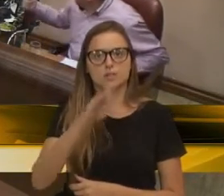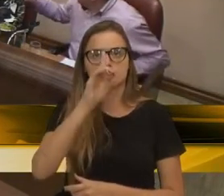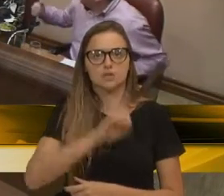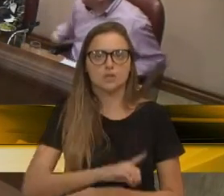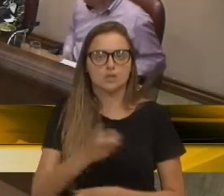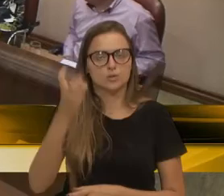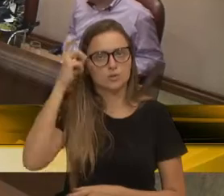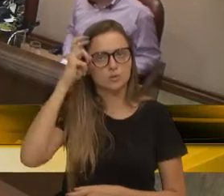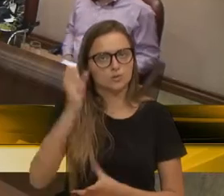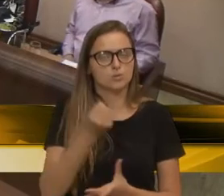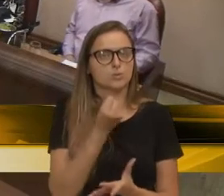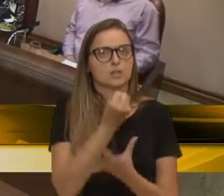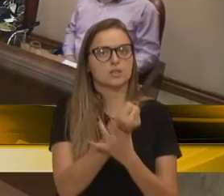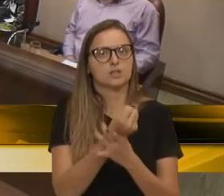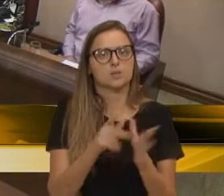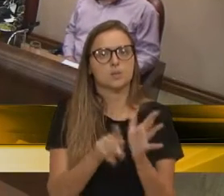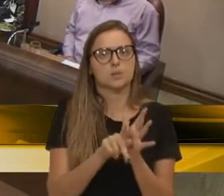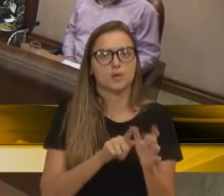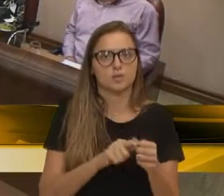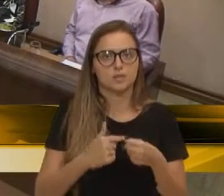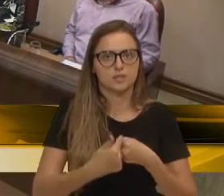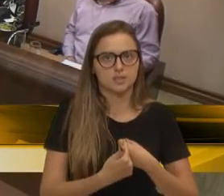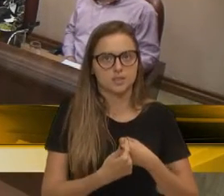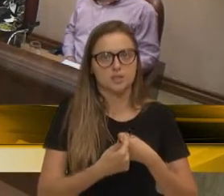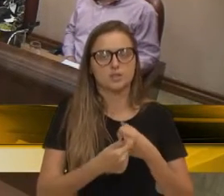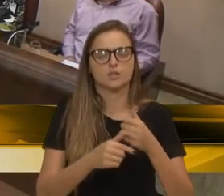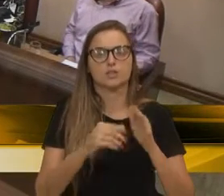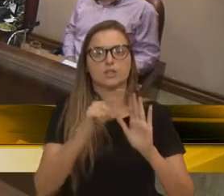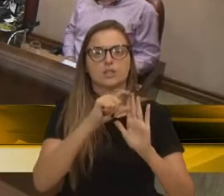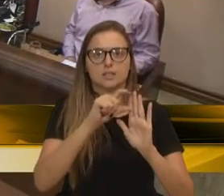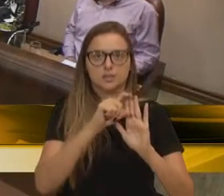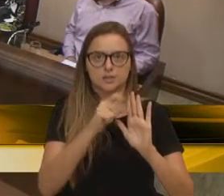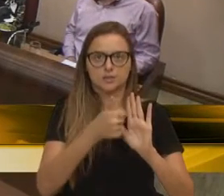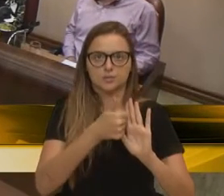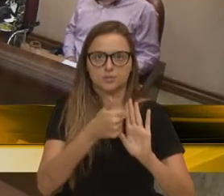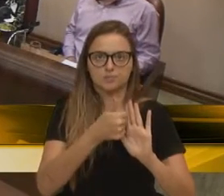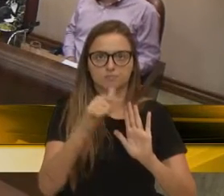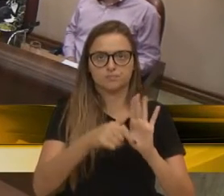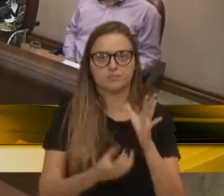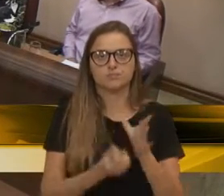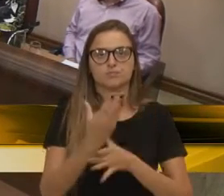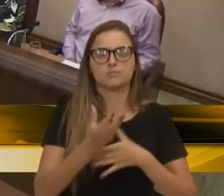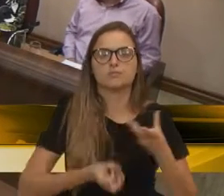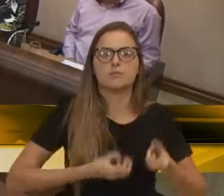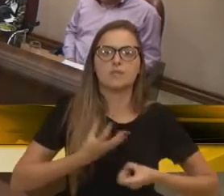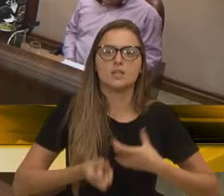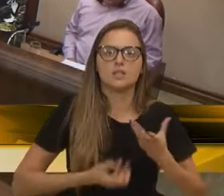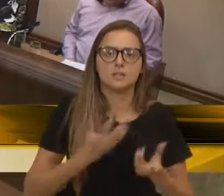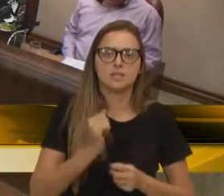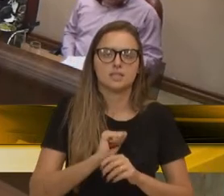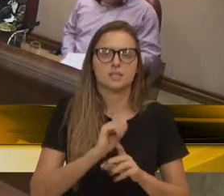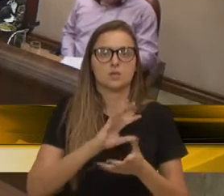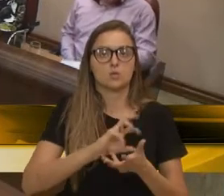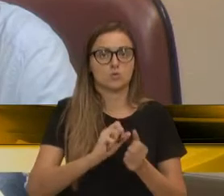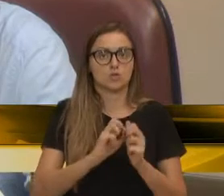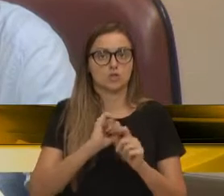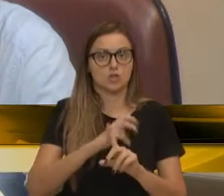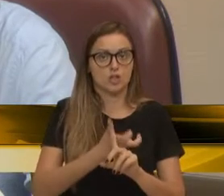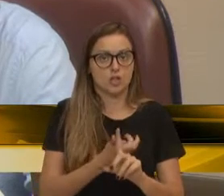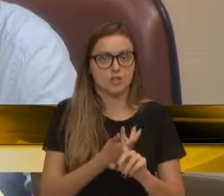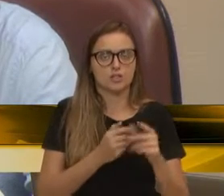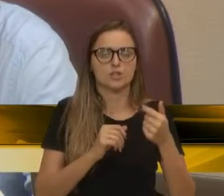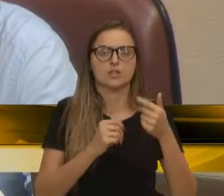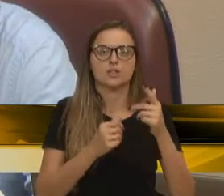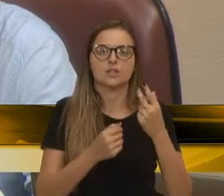garantidos pelo município se o primeiro o pleno exercício da criação e expressão artísticas sido segundo